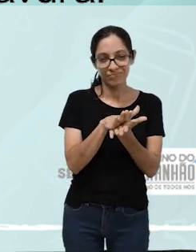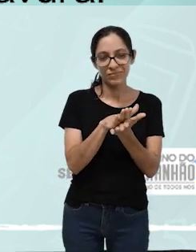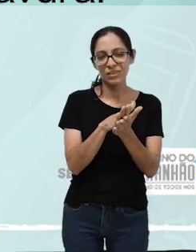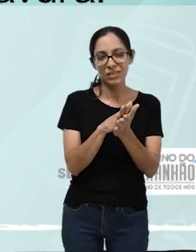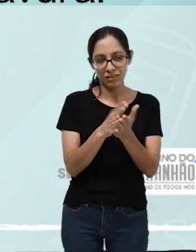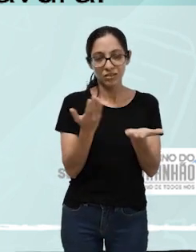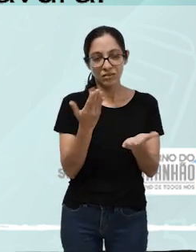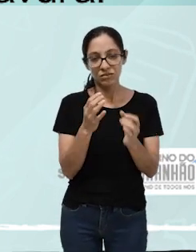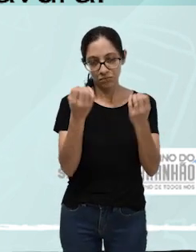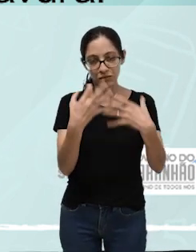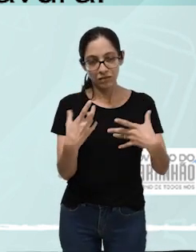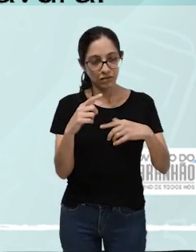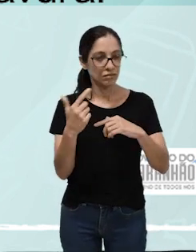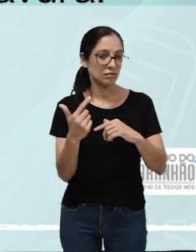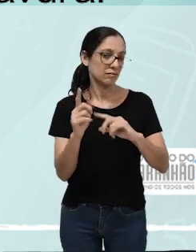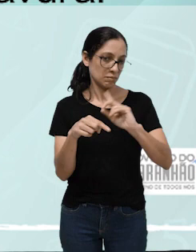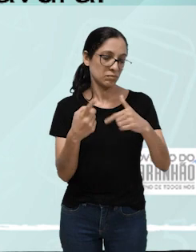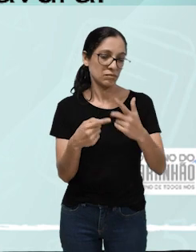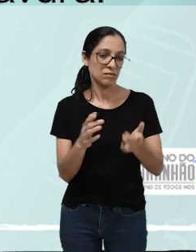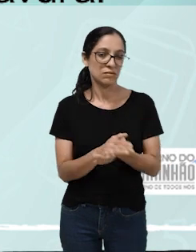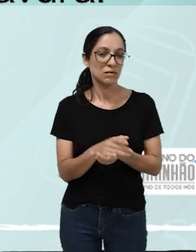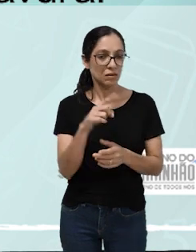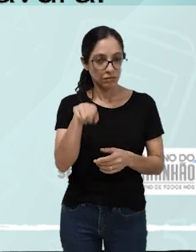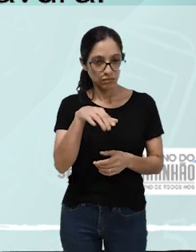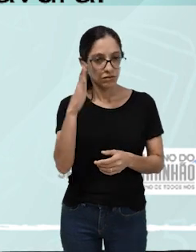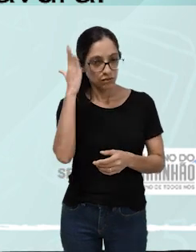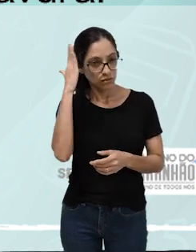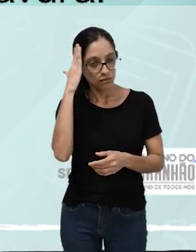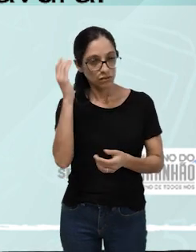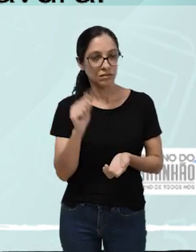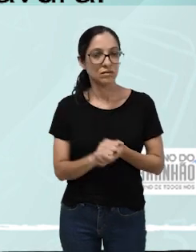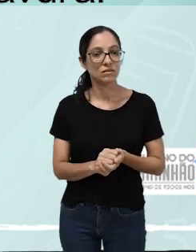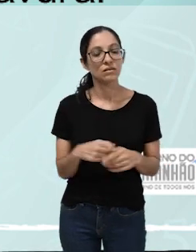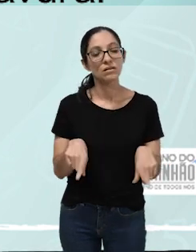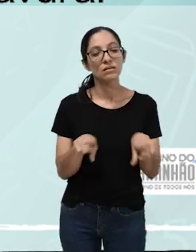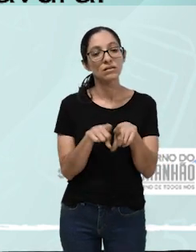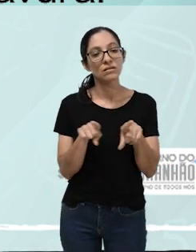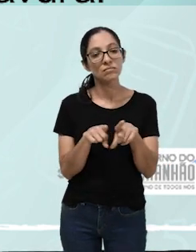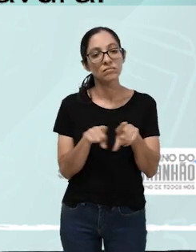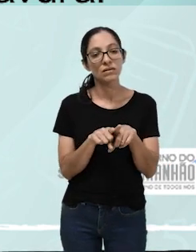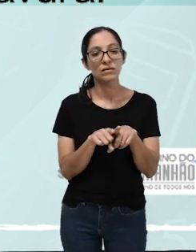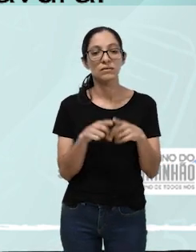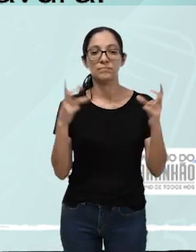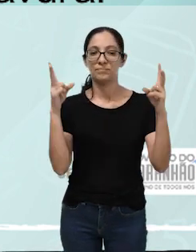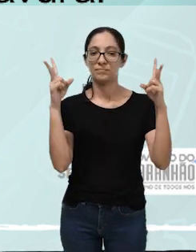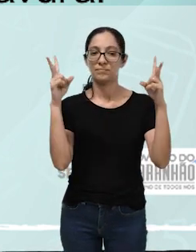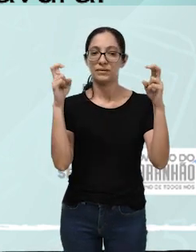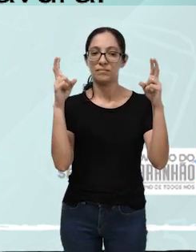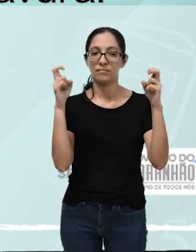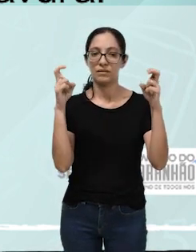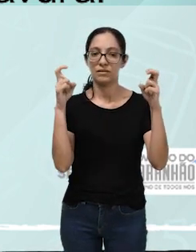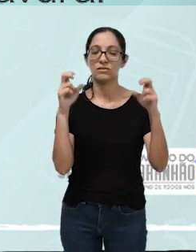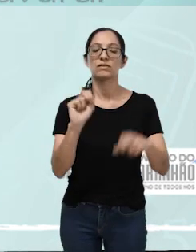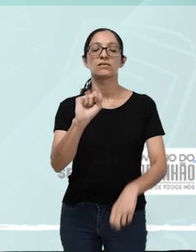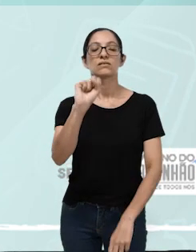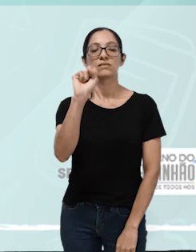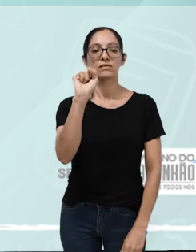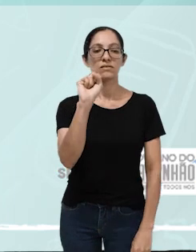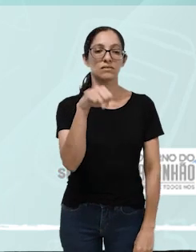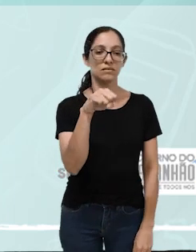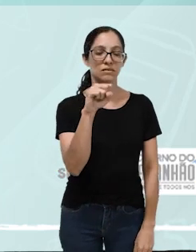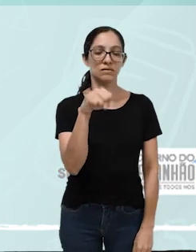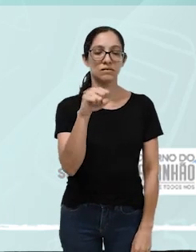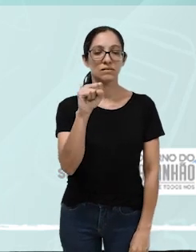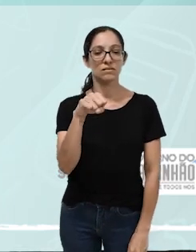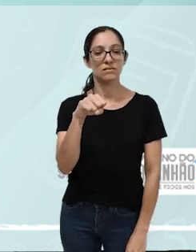disso mas já deu para vocês entenderem O que que é uma estilo gravura tá tem uma temática sim tem matemática